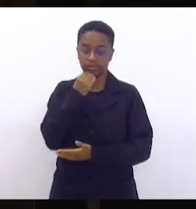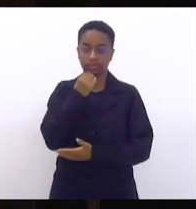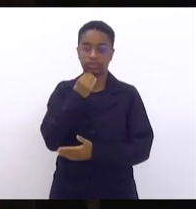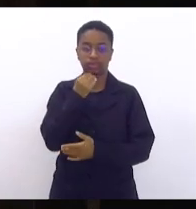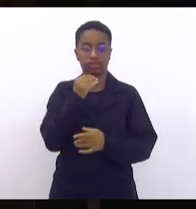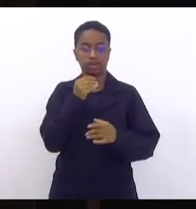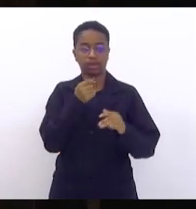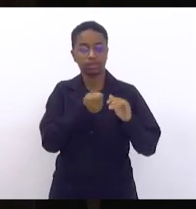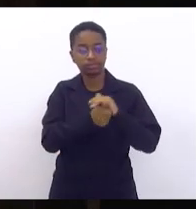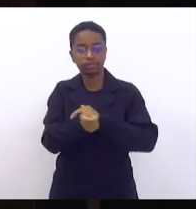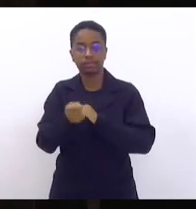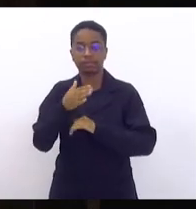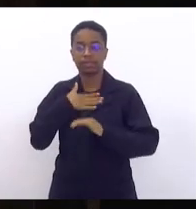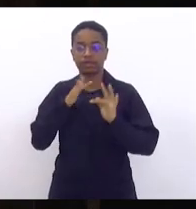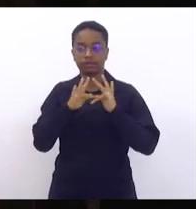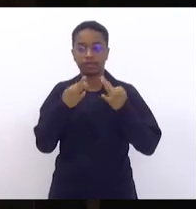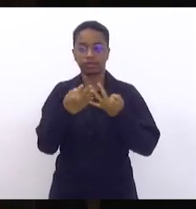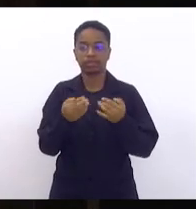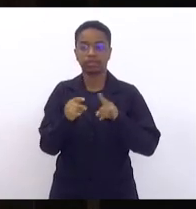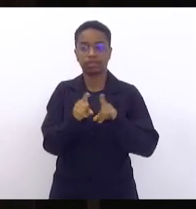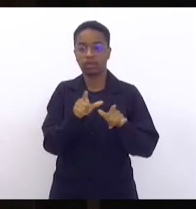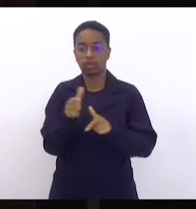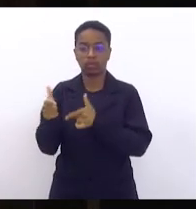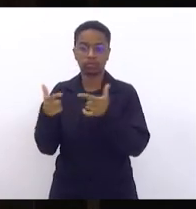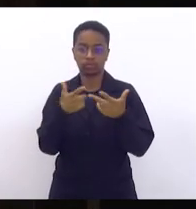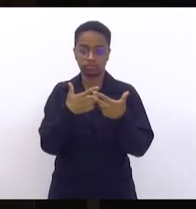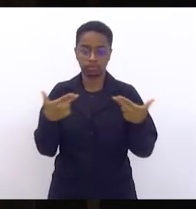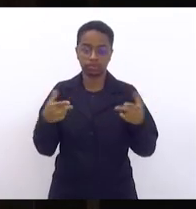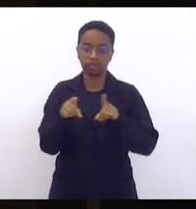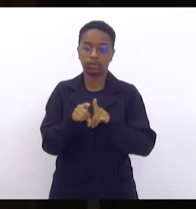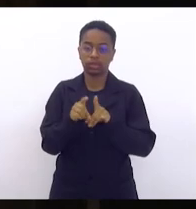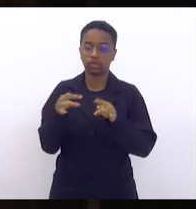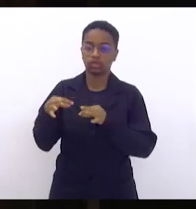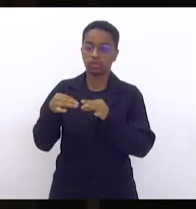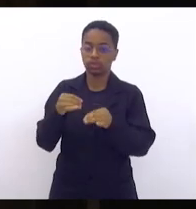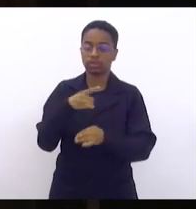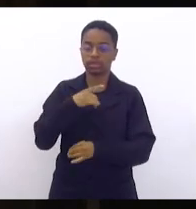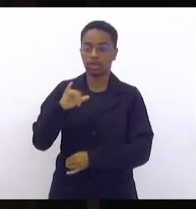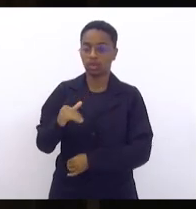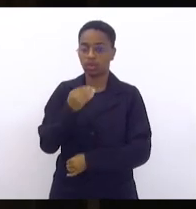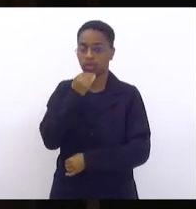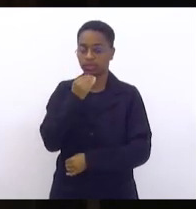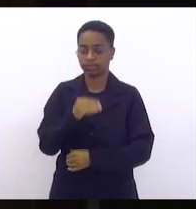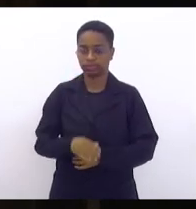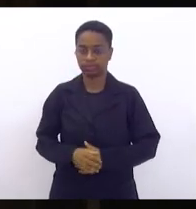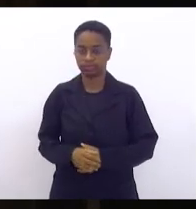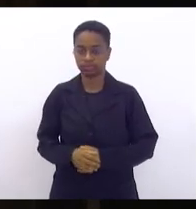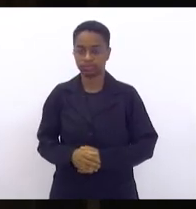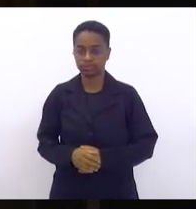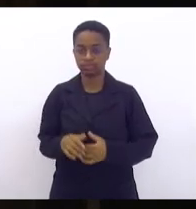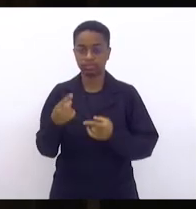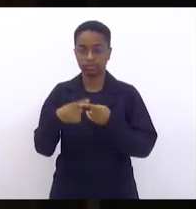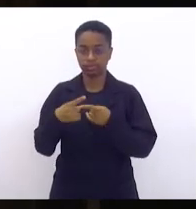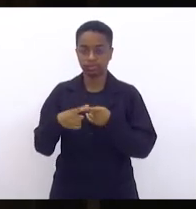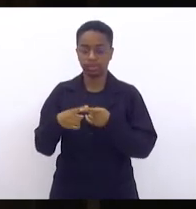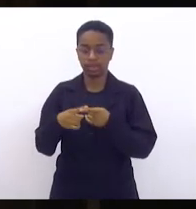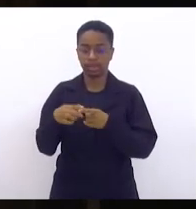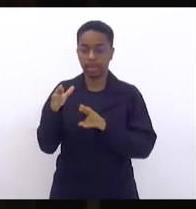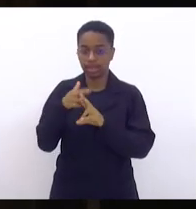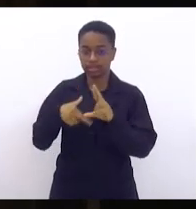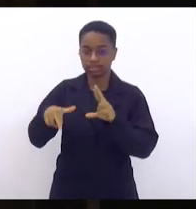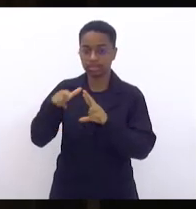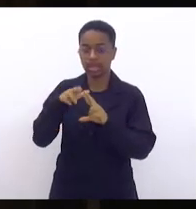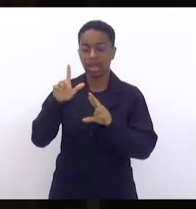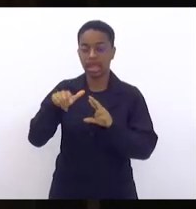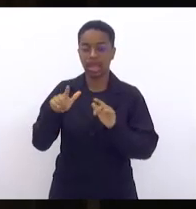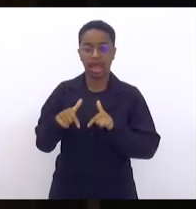investindo em vários negócios e tem todos têm essa oportunidade é a reciclagem é o